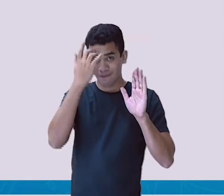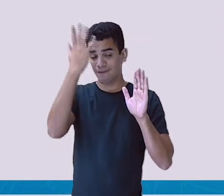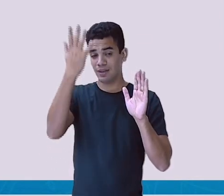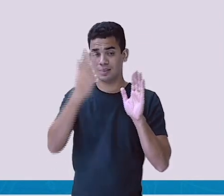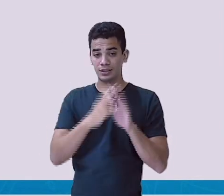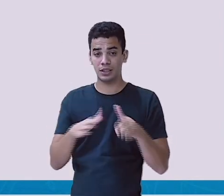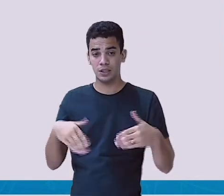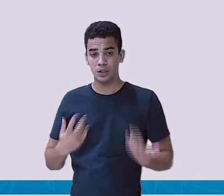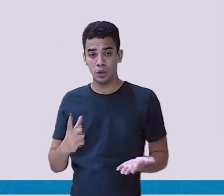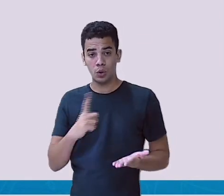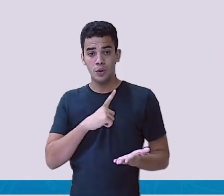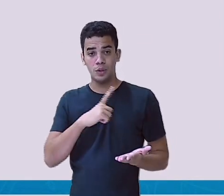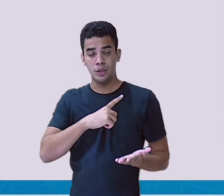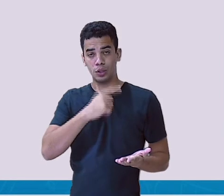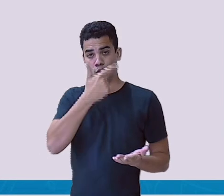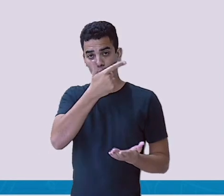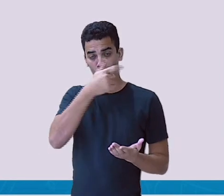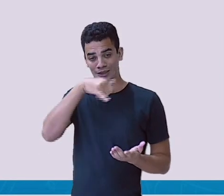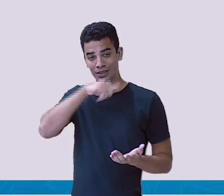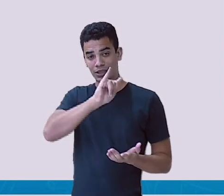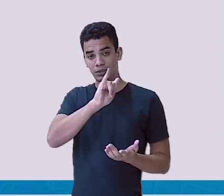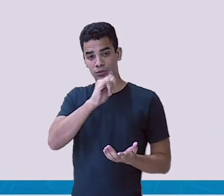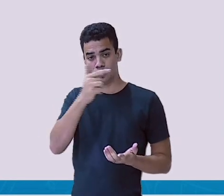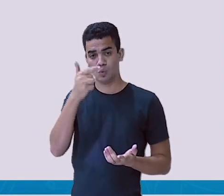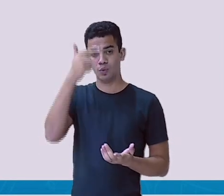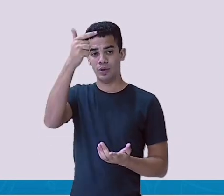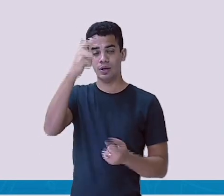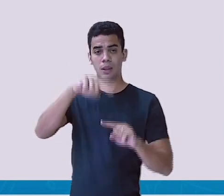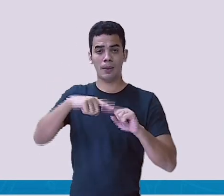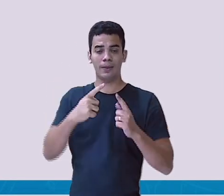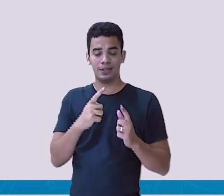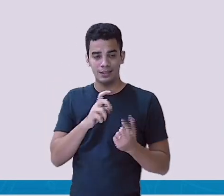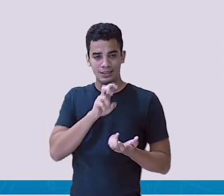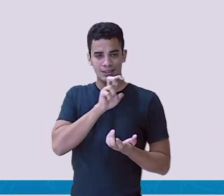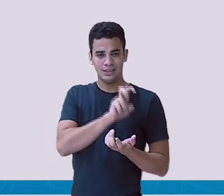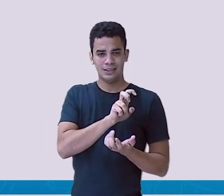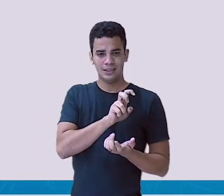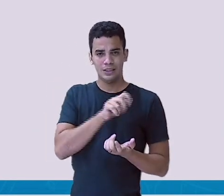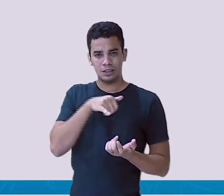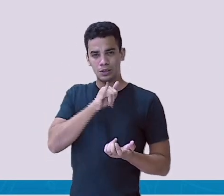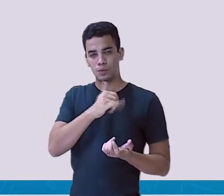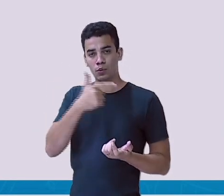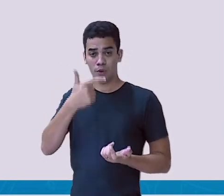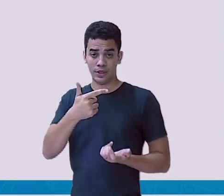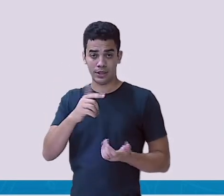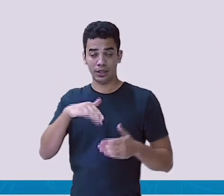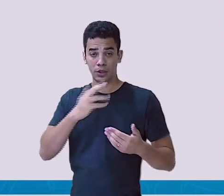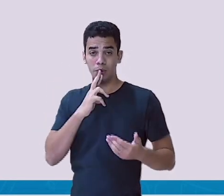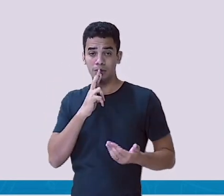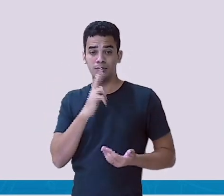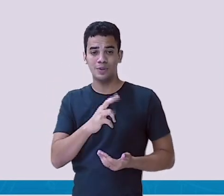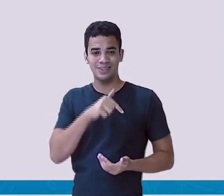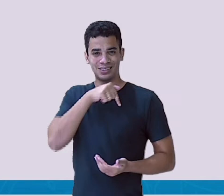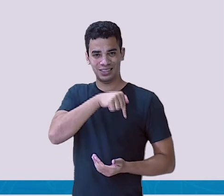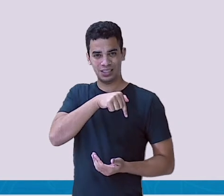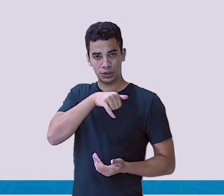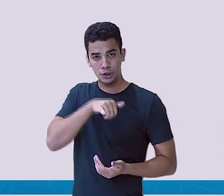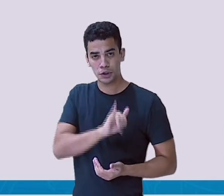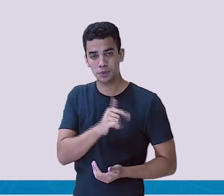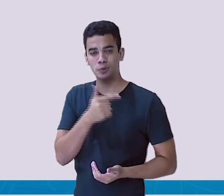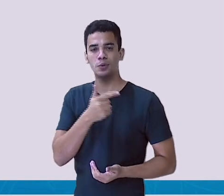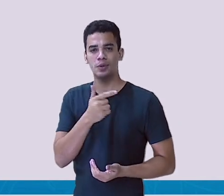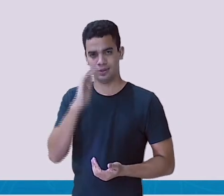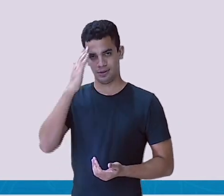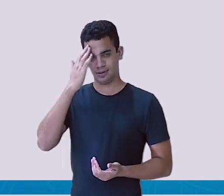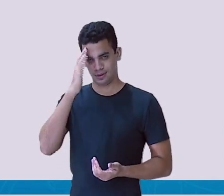tenho 2y ao quadrado mais 5y ao quadrado, que vai ser 7y ao quadrado. Então, essa